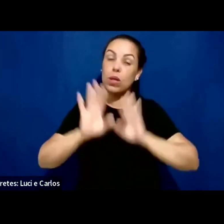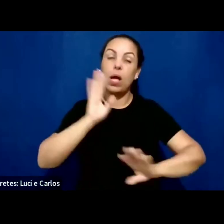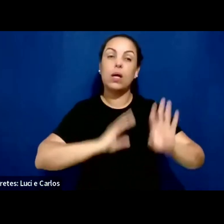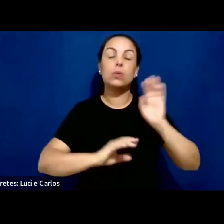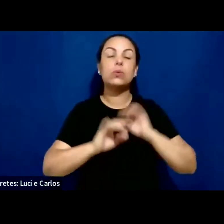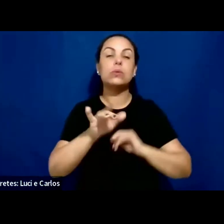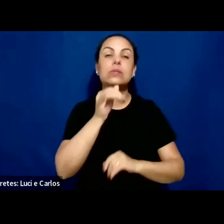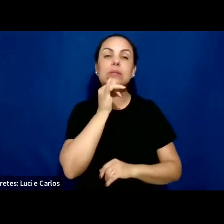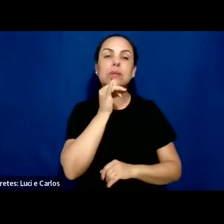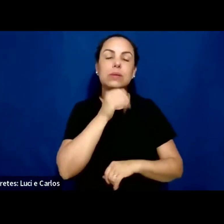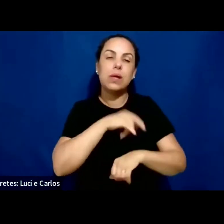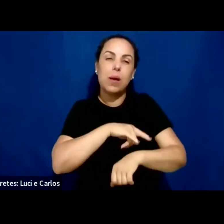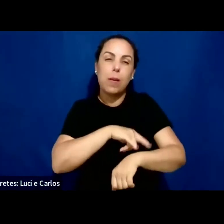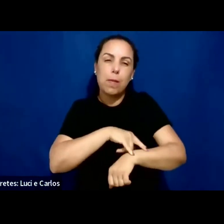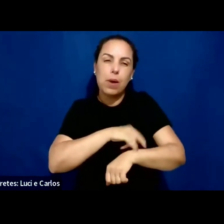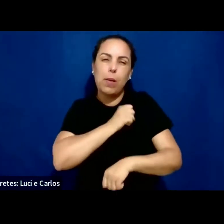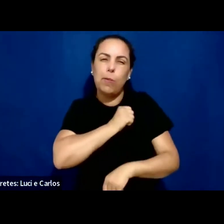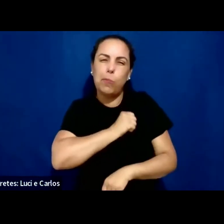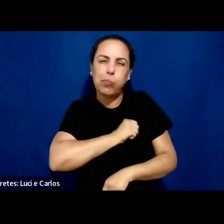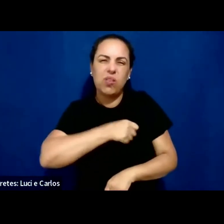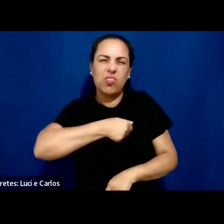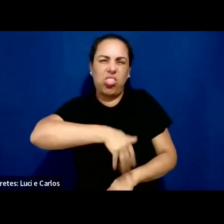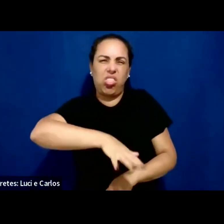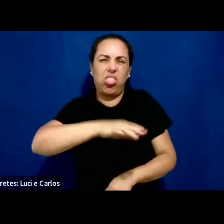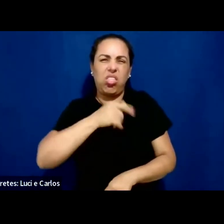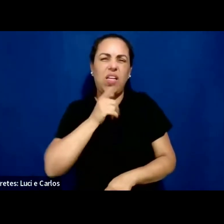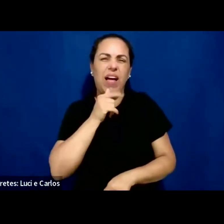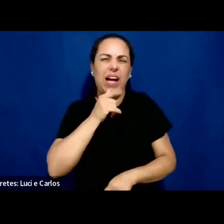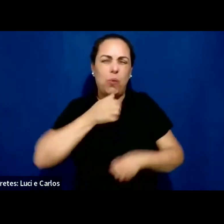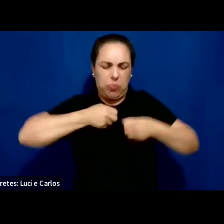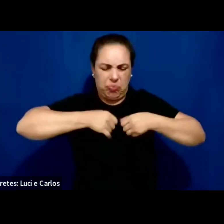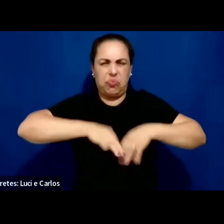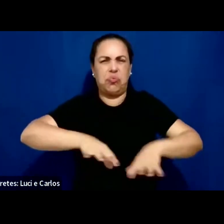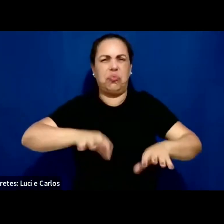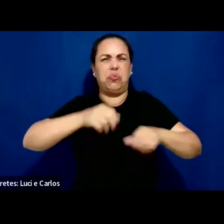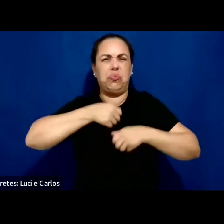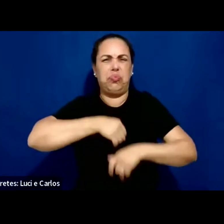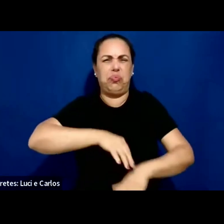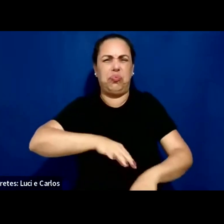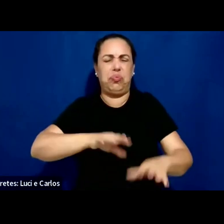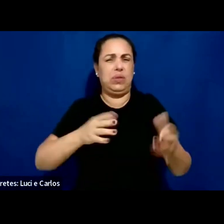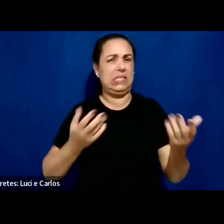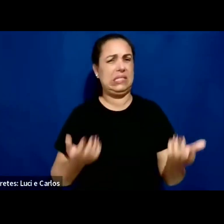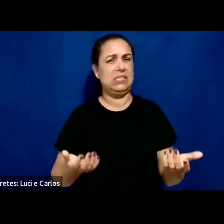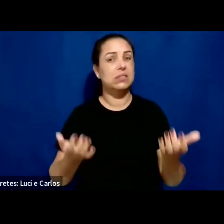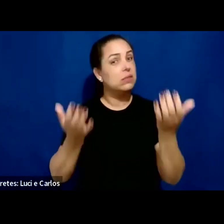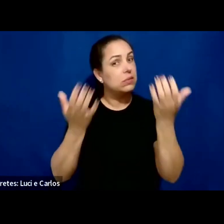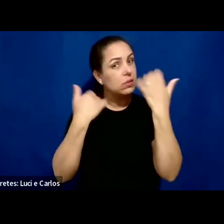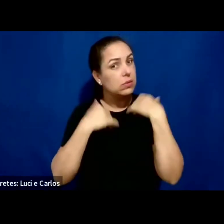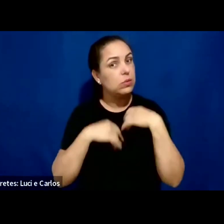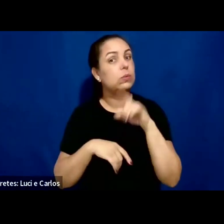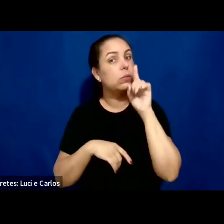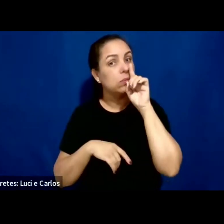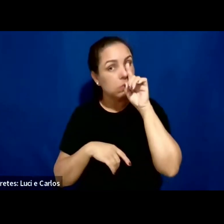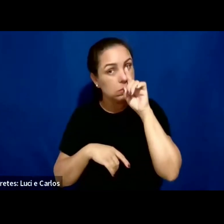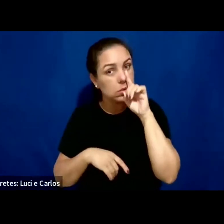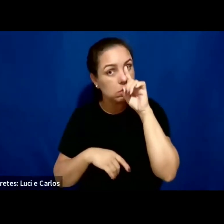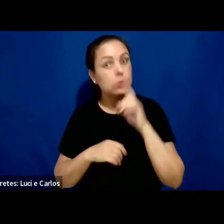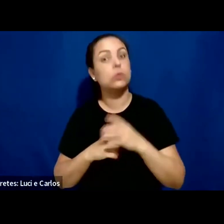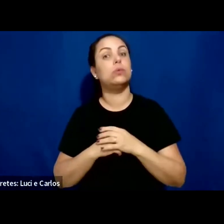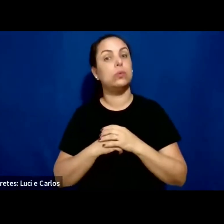diarreia, né? Diarreia, né? Ou seja, é uma febre intensa dentro dos seus